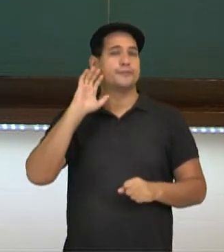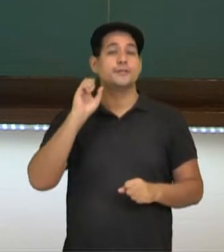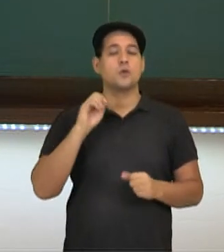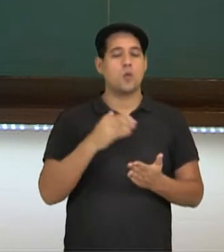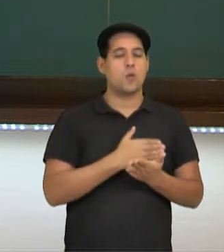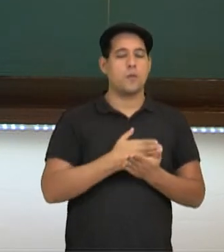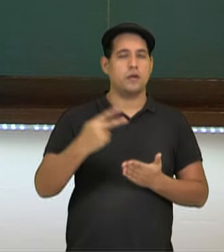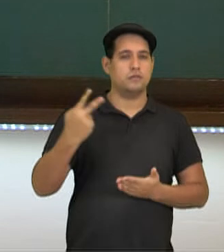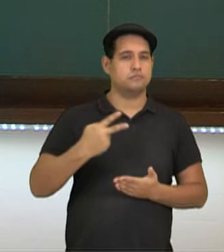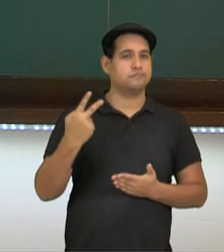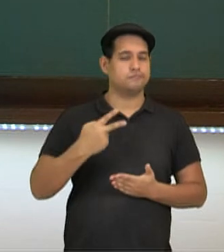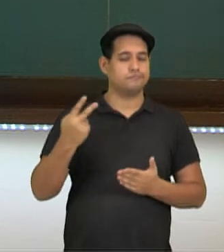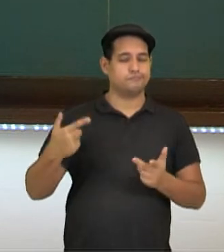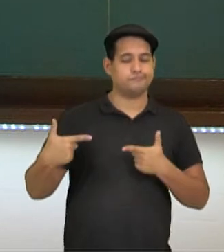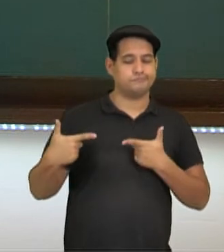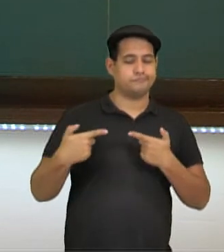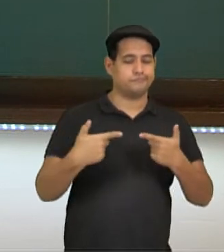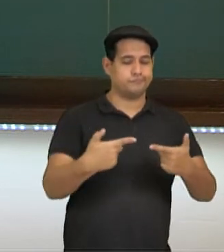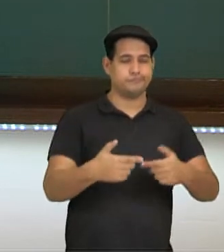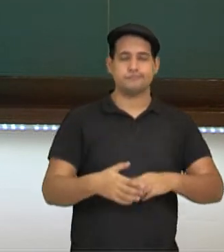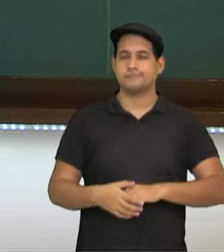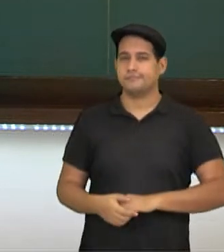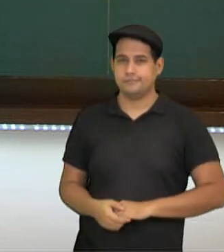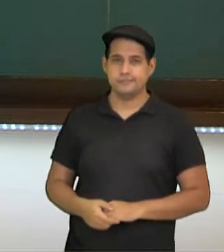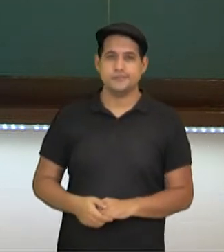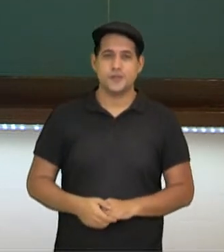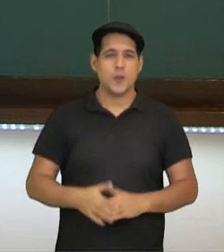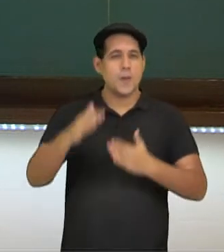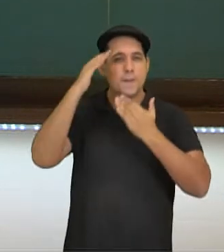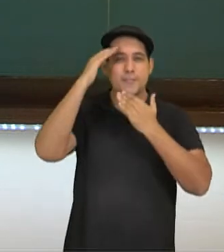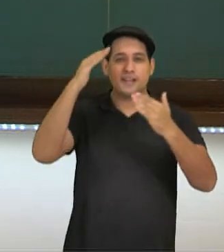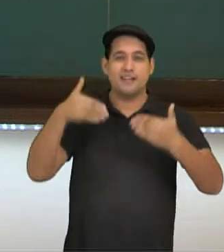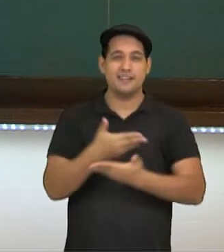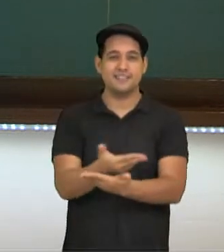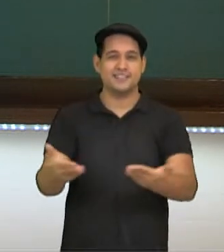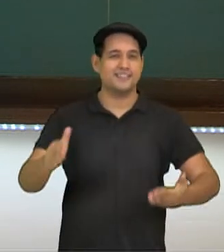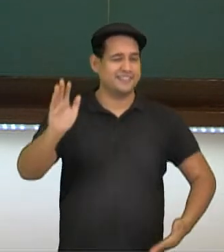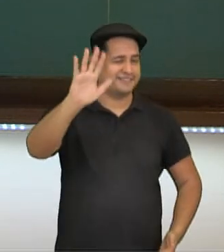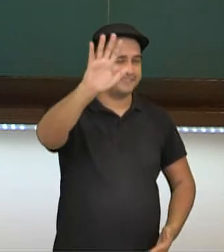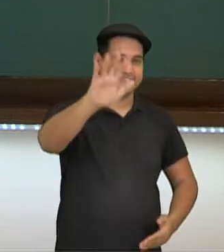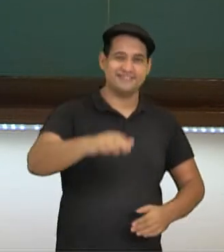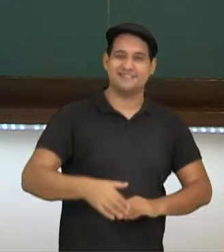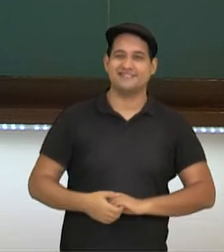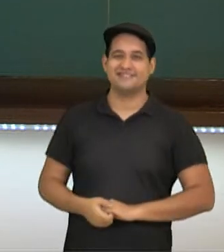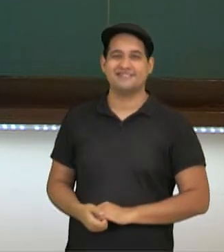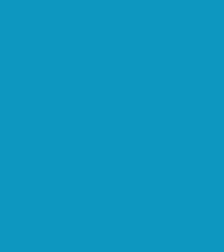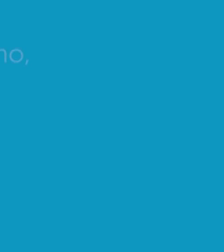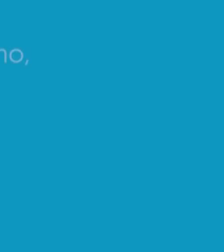início da Segunda Guerra Mundial. Então, agradeço a presença de todos. Até a próxima!